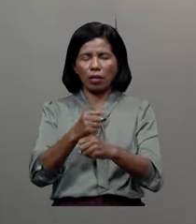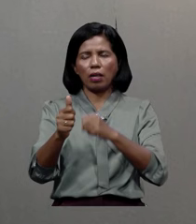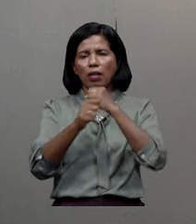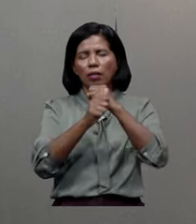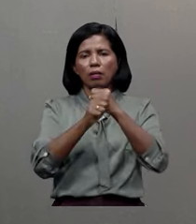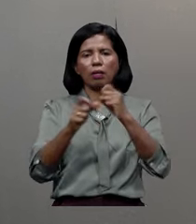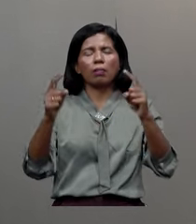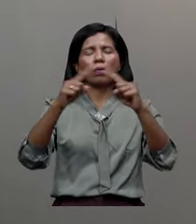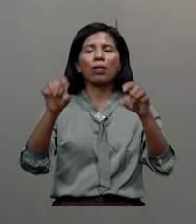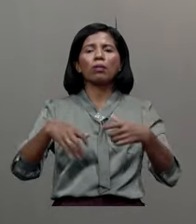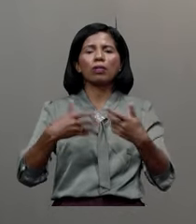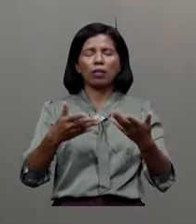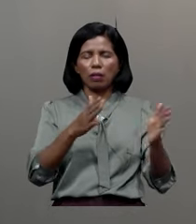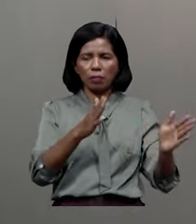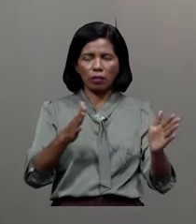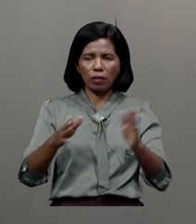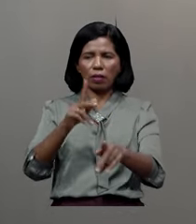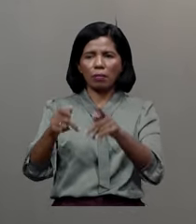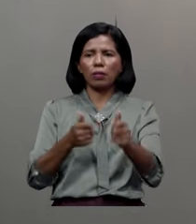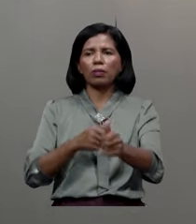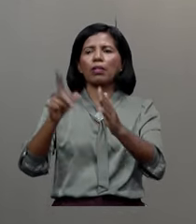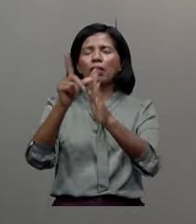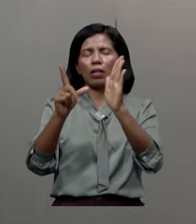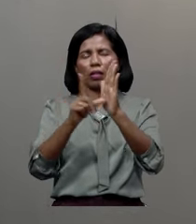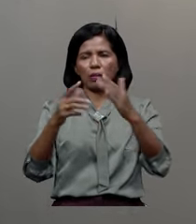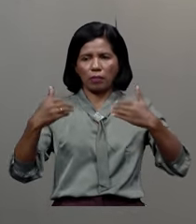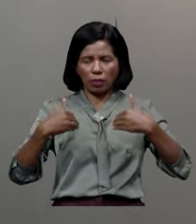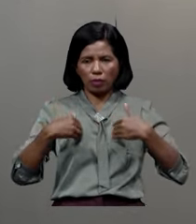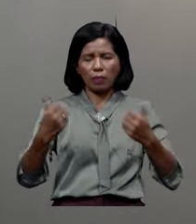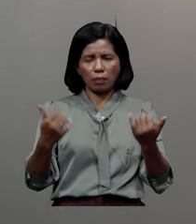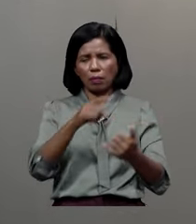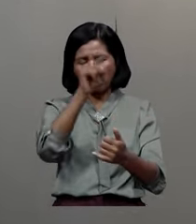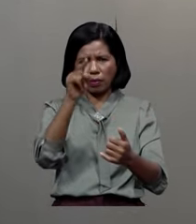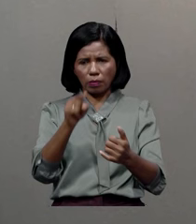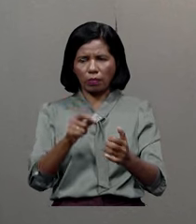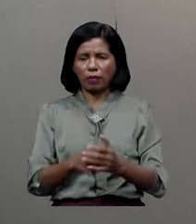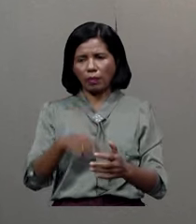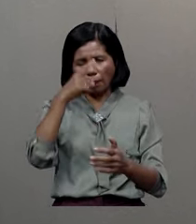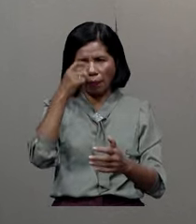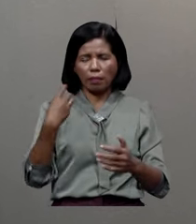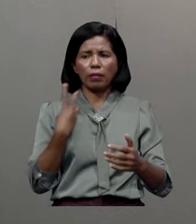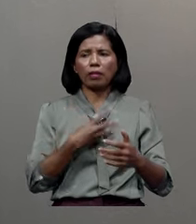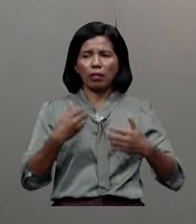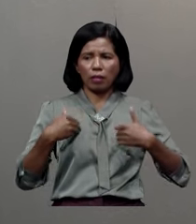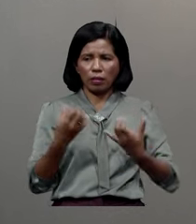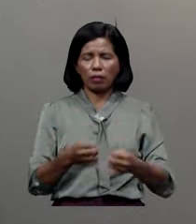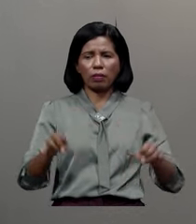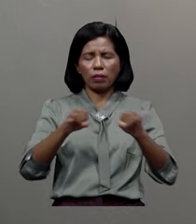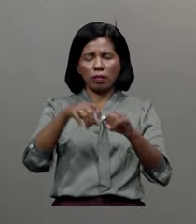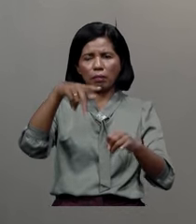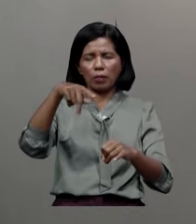uisa proceso emane tui lei nebe maka ia. Ida nema pergunta. Tamba ita ia instituição profissional, anesan